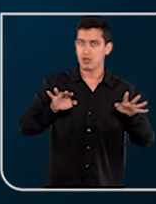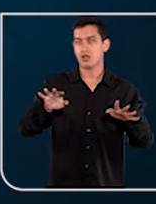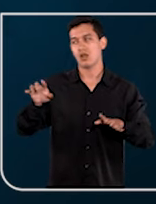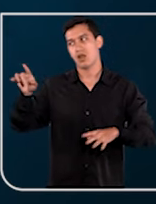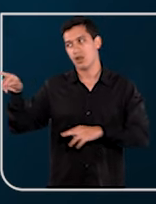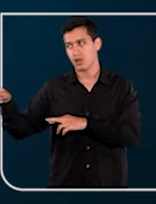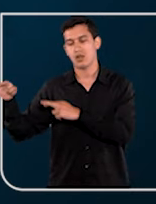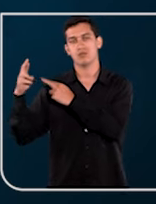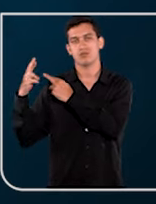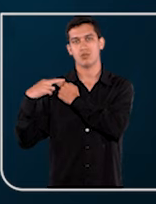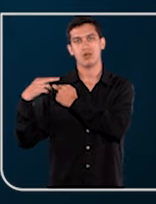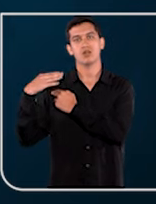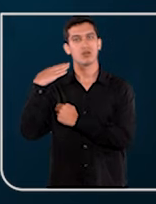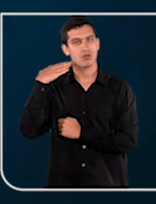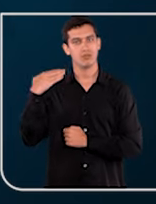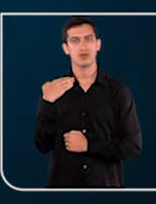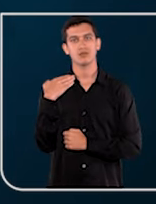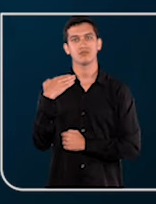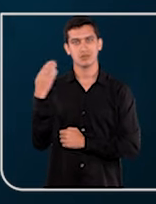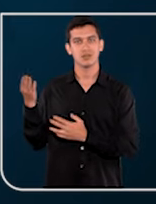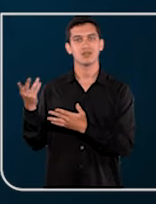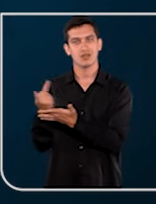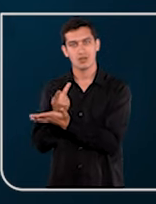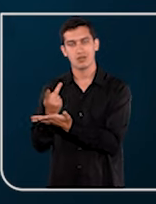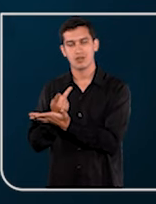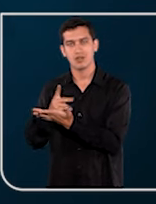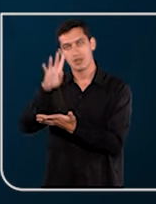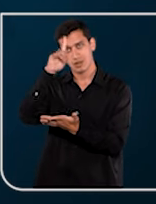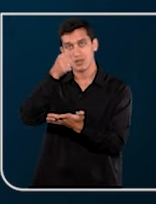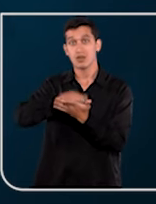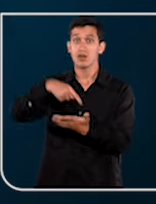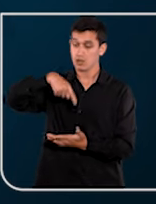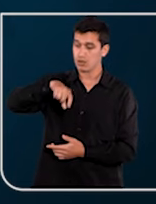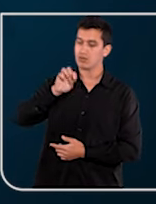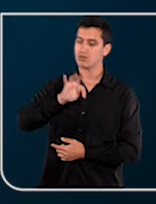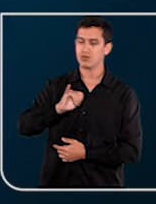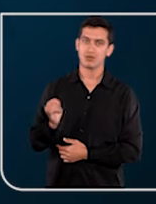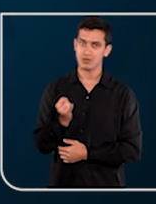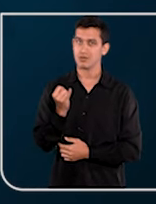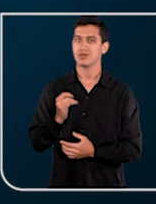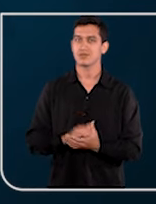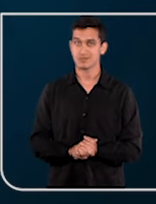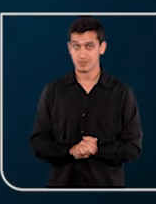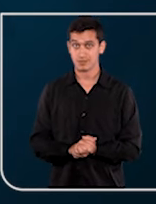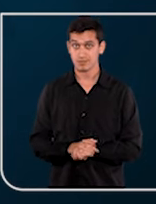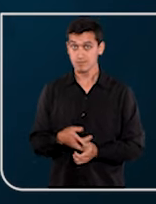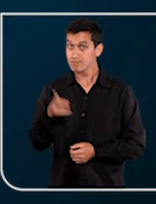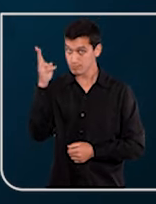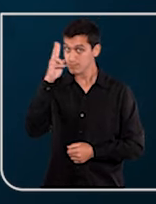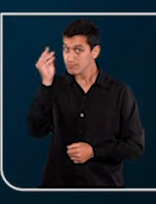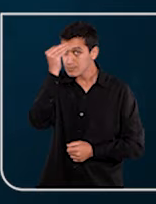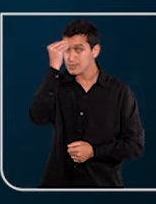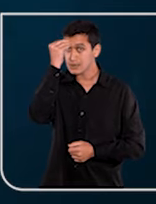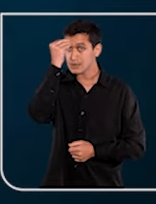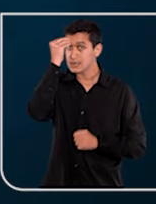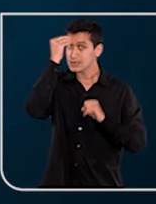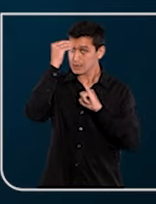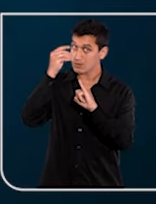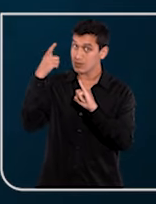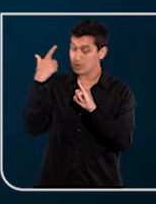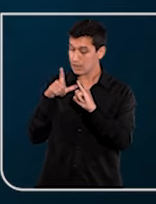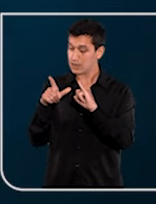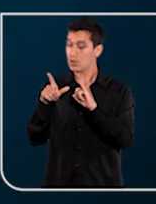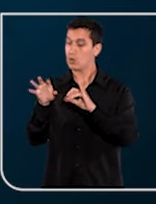os bancos são responsabilizados por ela. A decisão é do STJ, o Superior Tribunal de Justiça. E guarda essa.